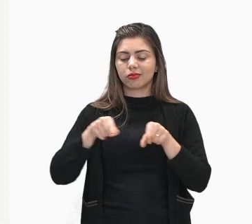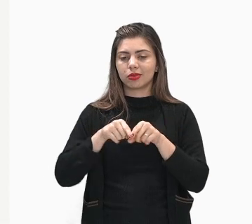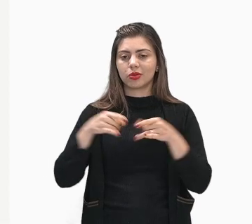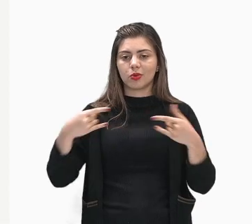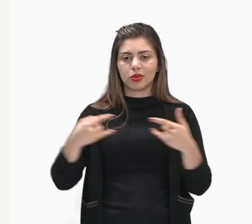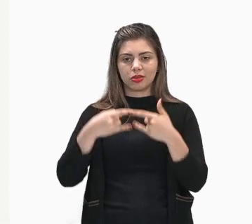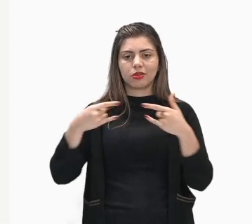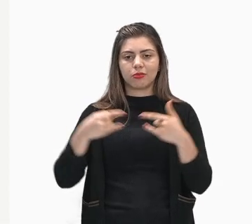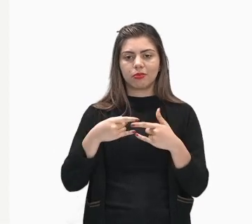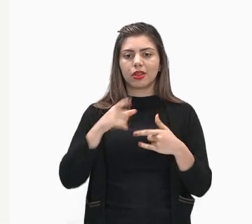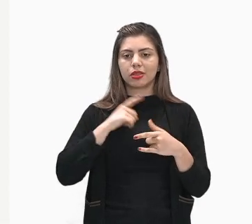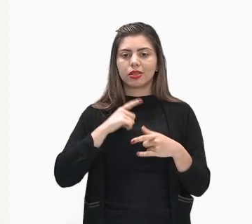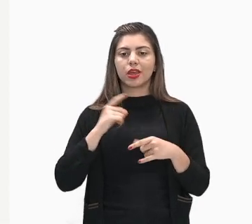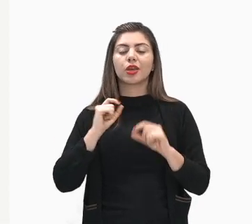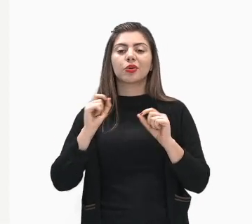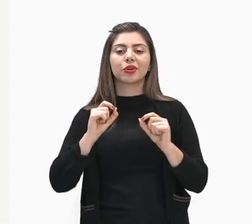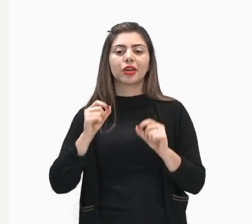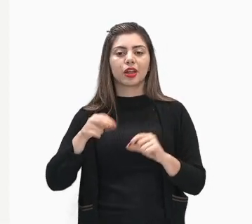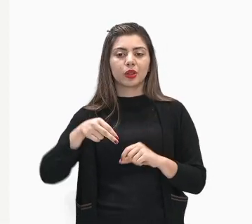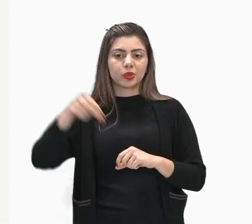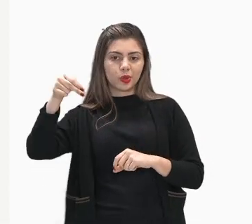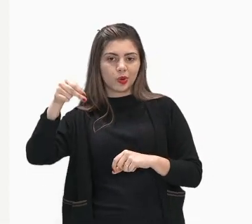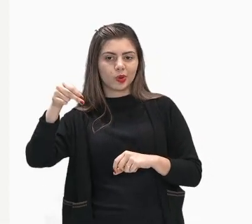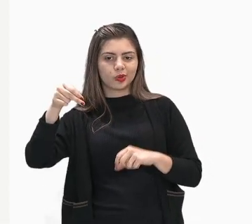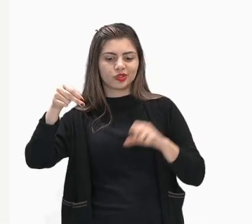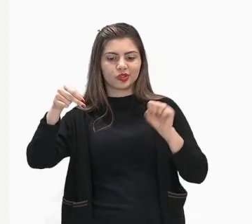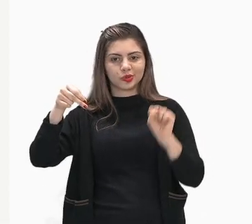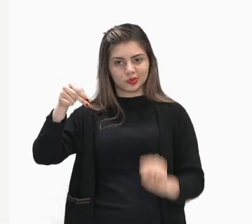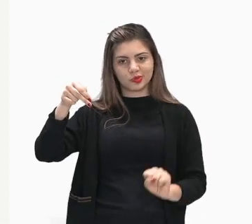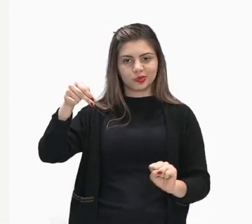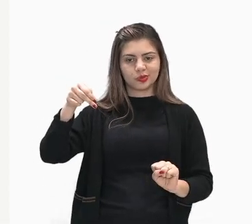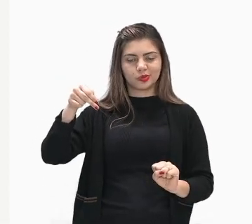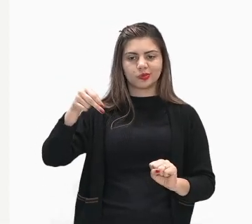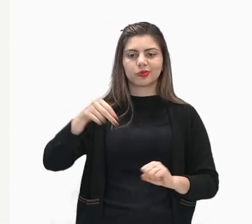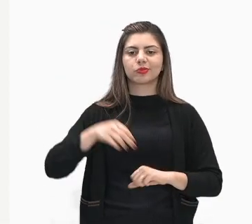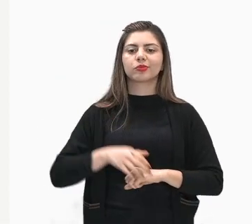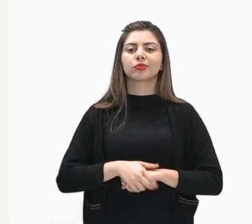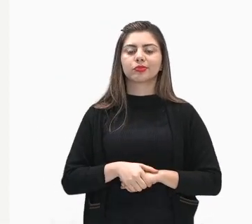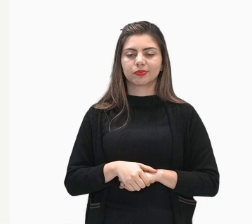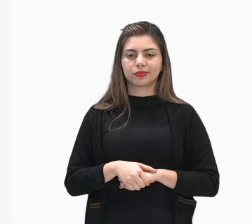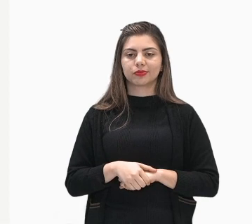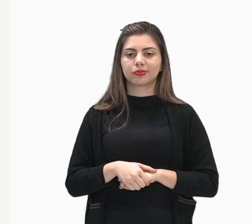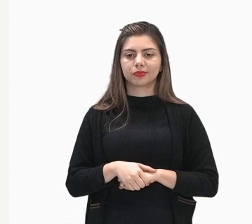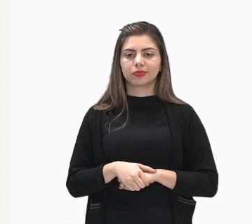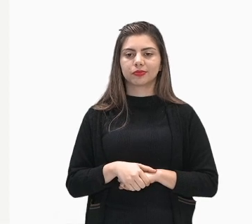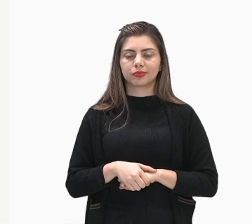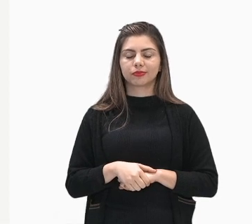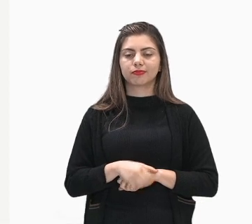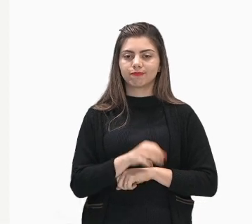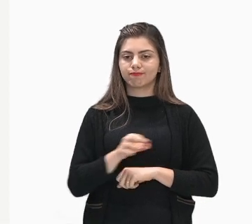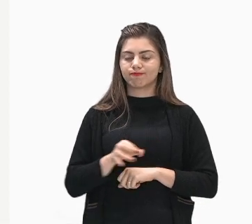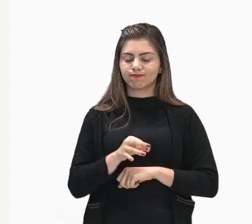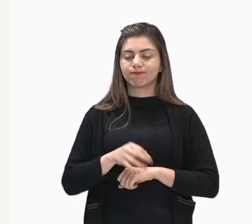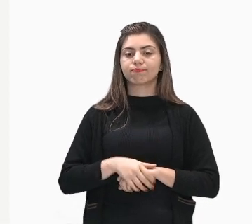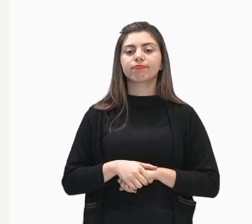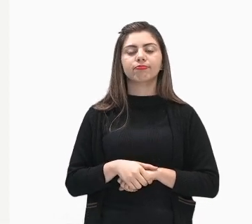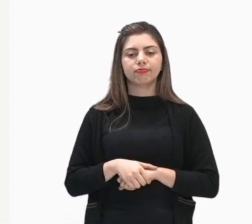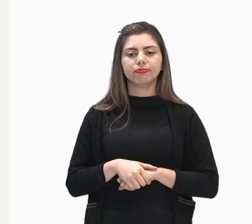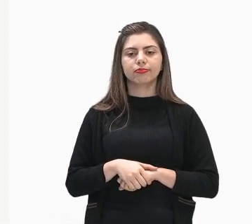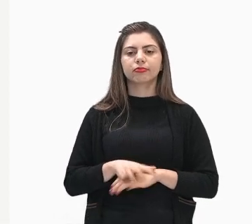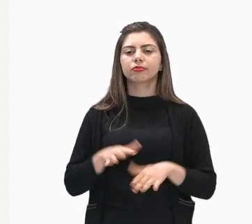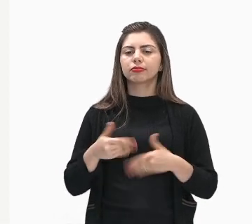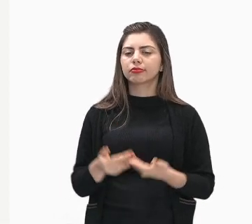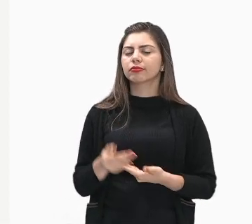são exatamente o polo norte e o polo sul, certo? Então,